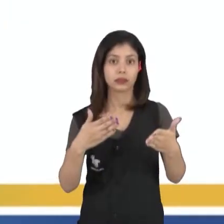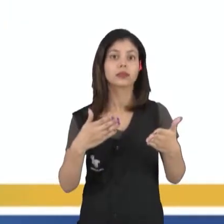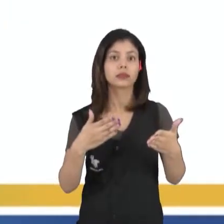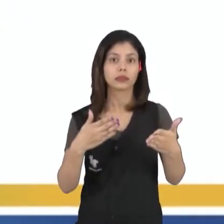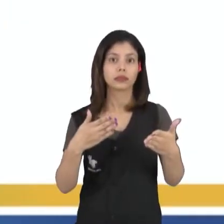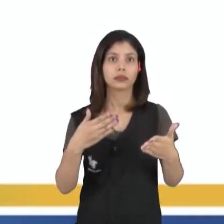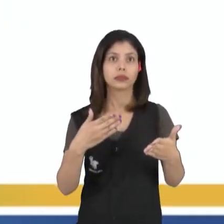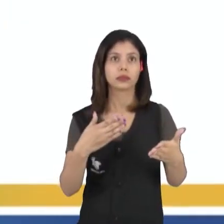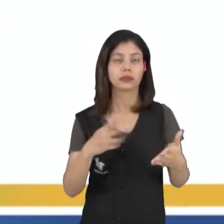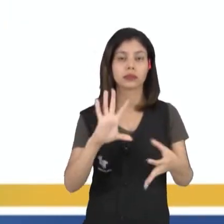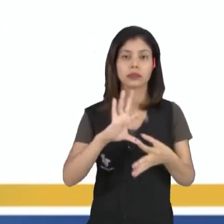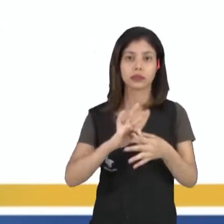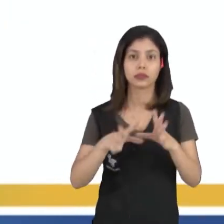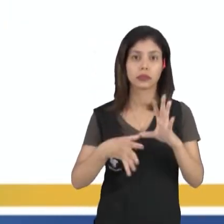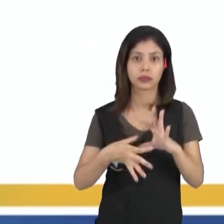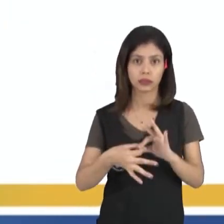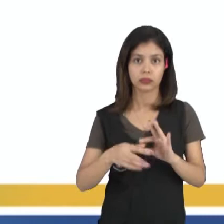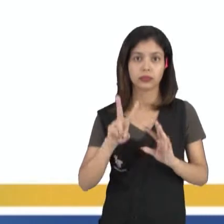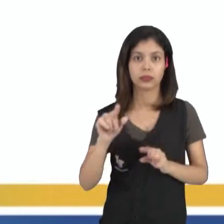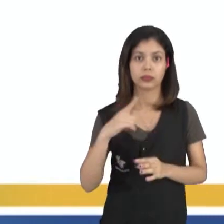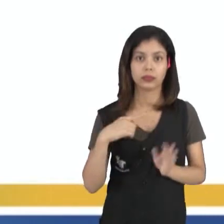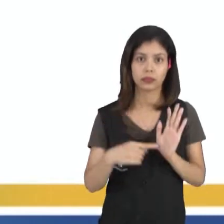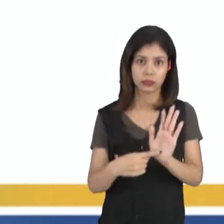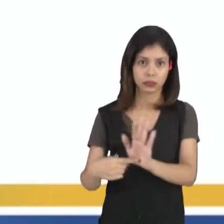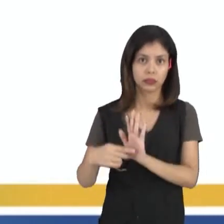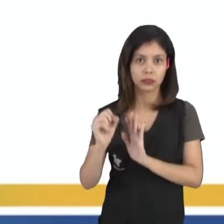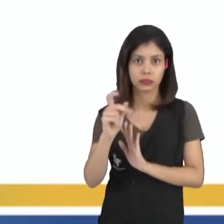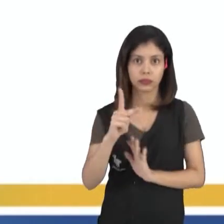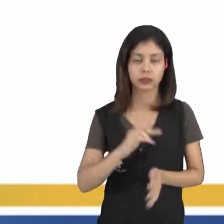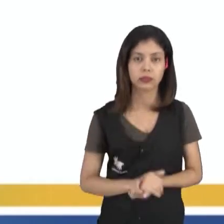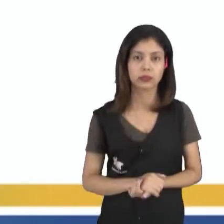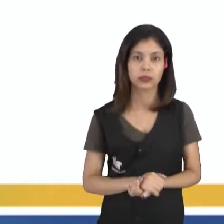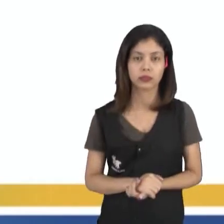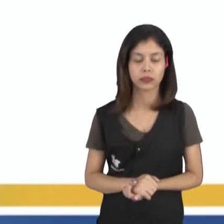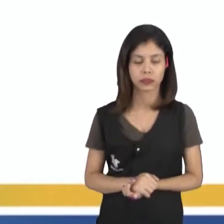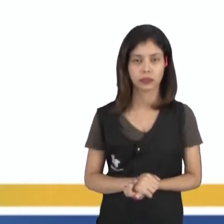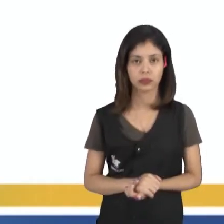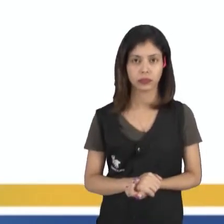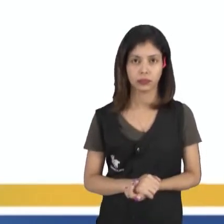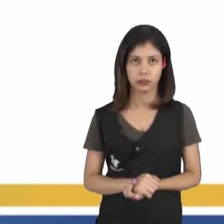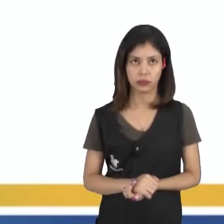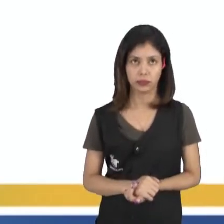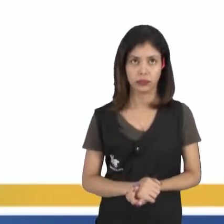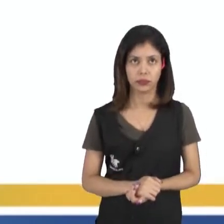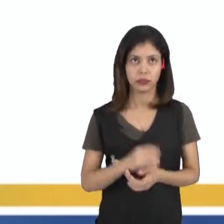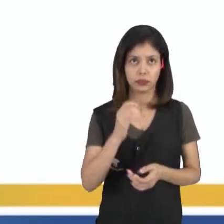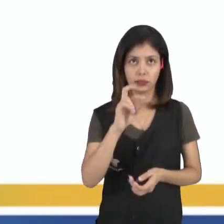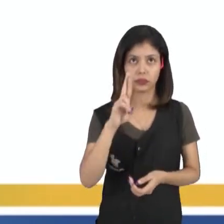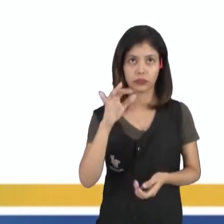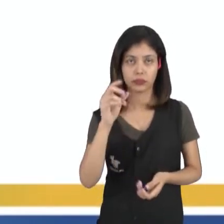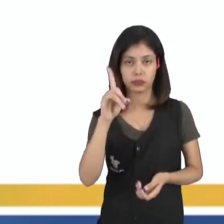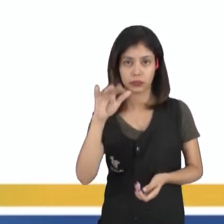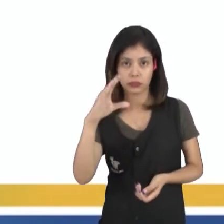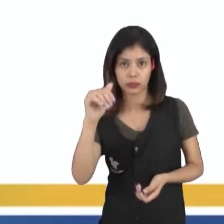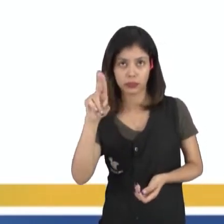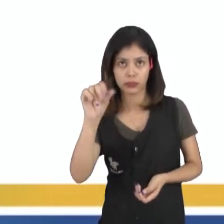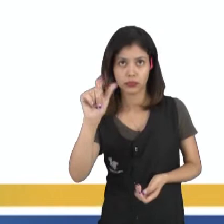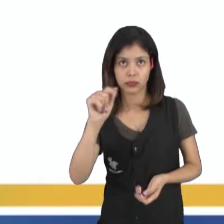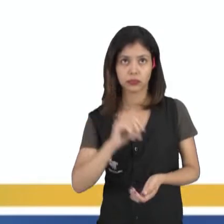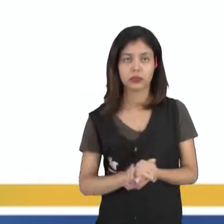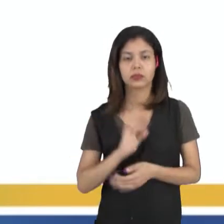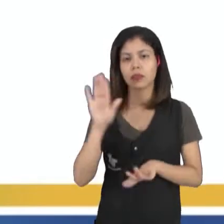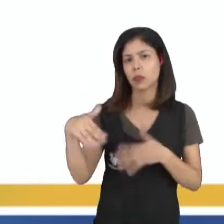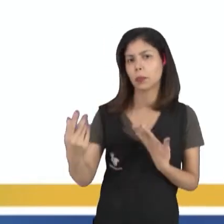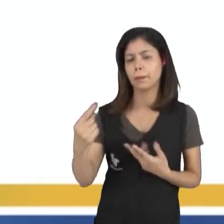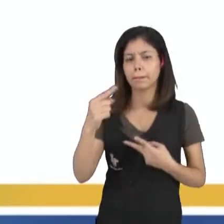o contexto. O contexto é que vai determinar, tá bom? Então, oração subordinada adverbial causal.